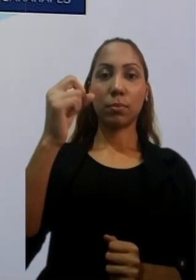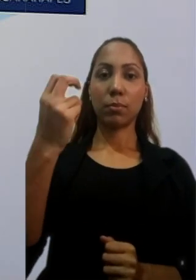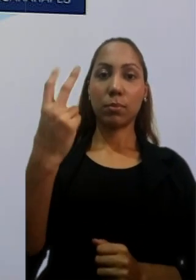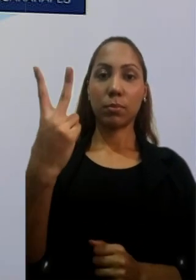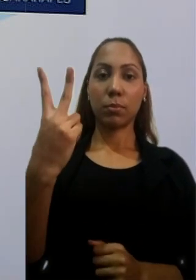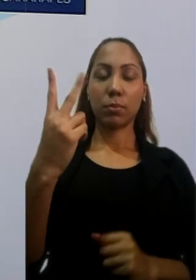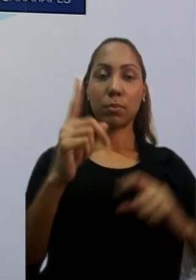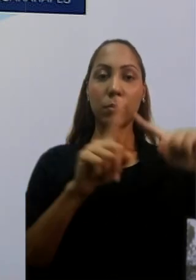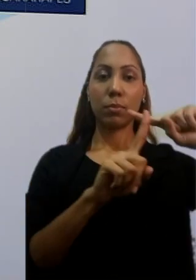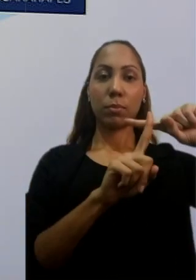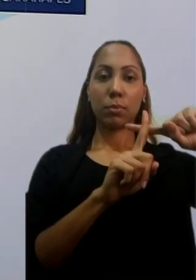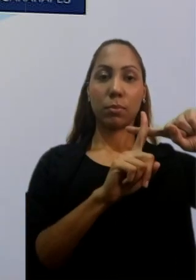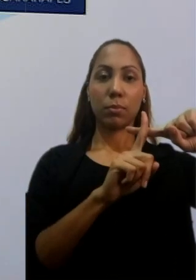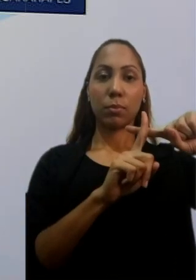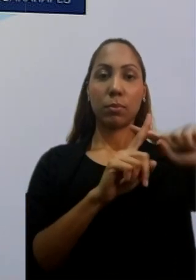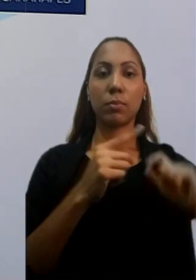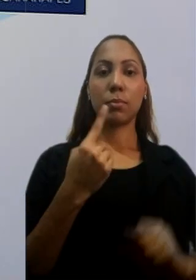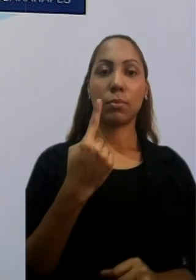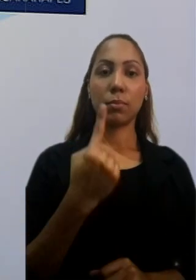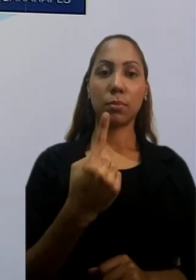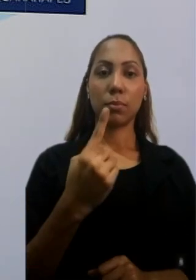182 mais